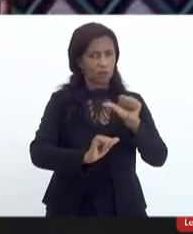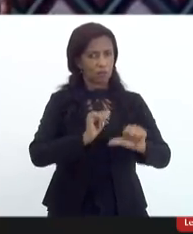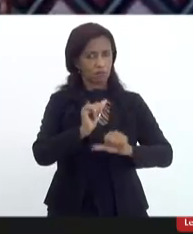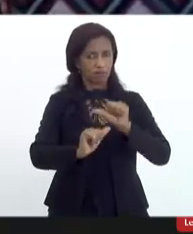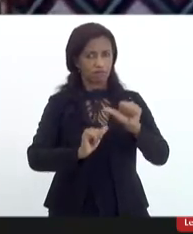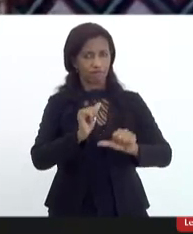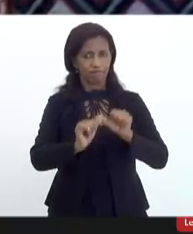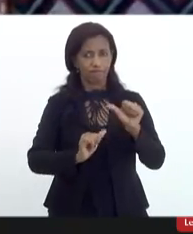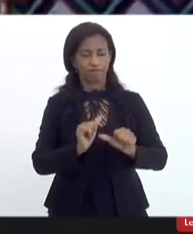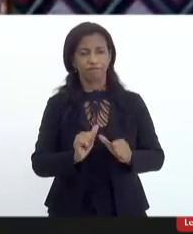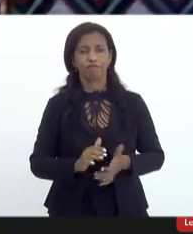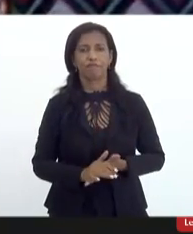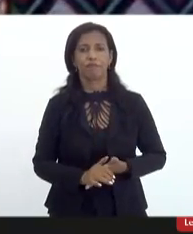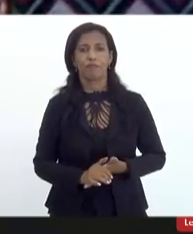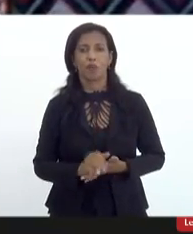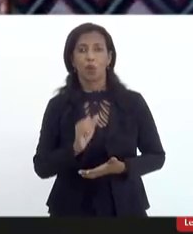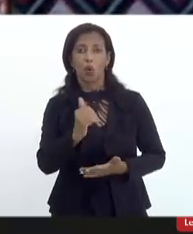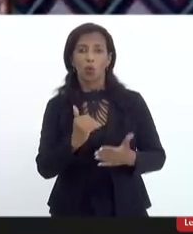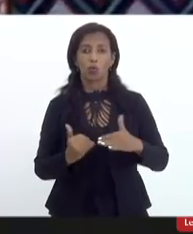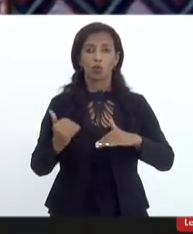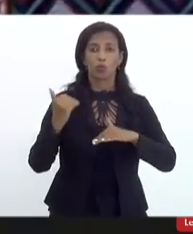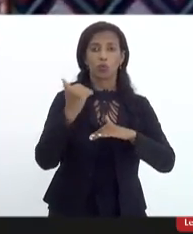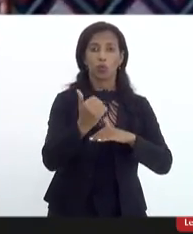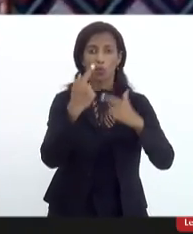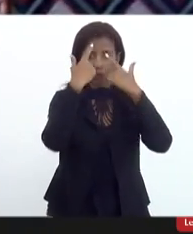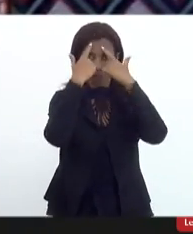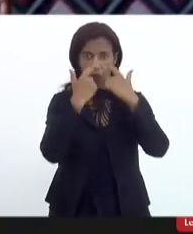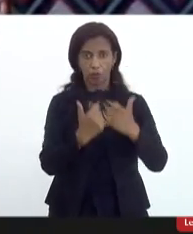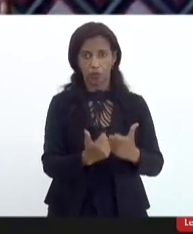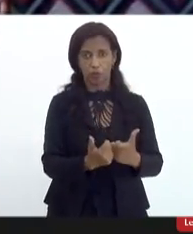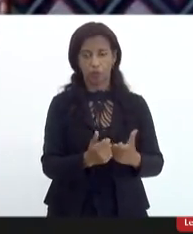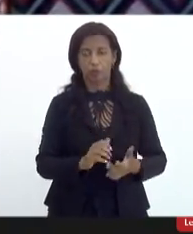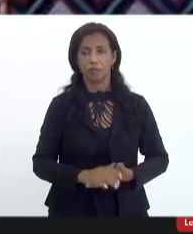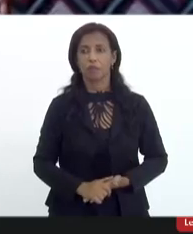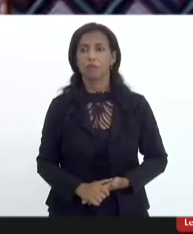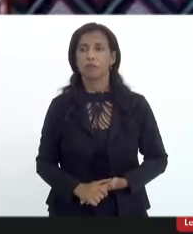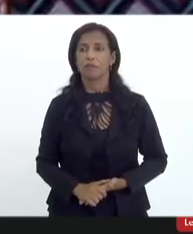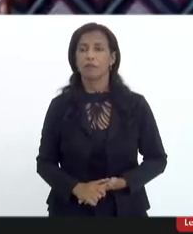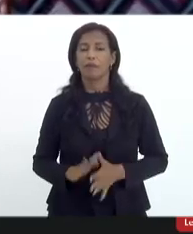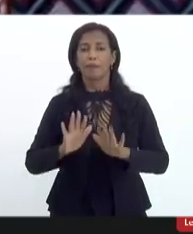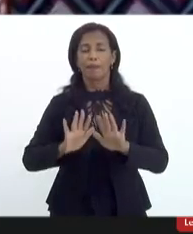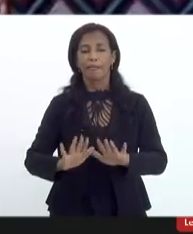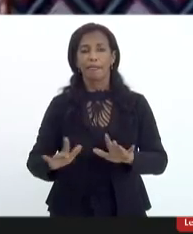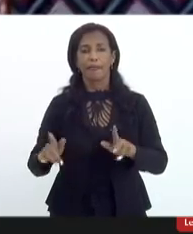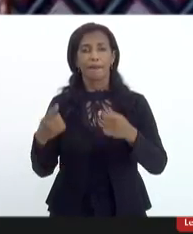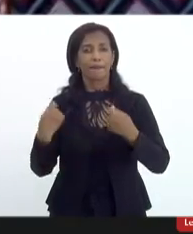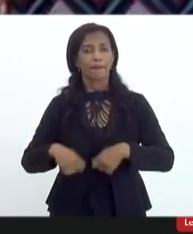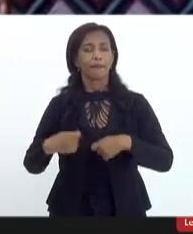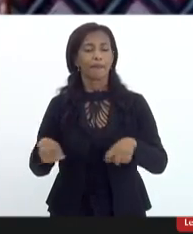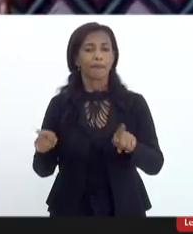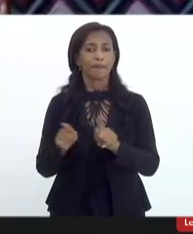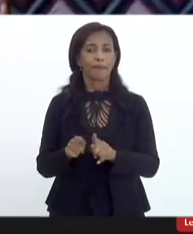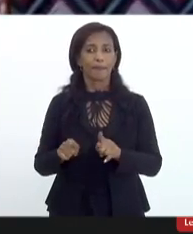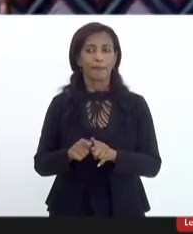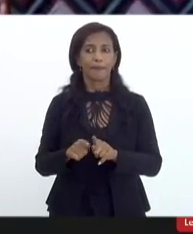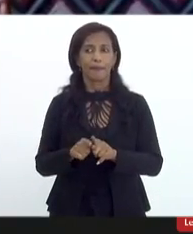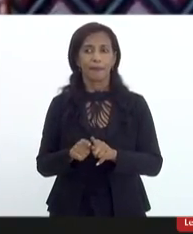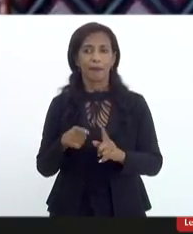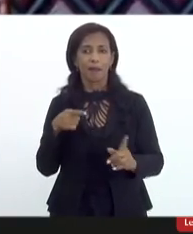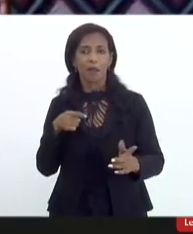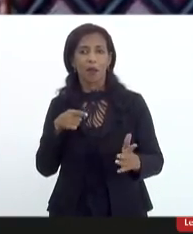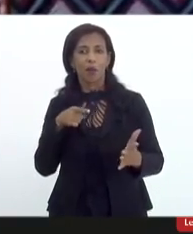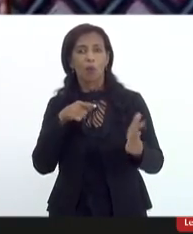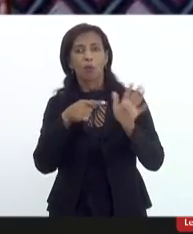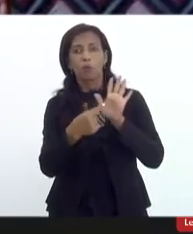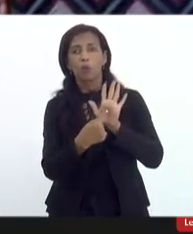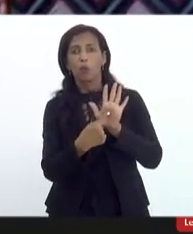violações, né, ou a sobreposição de violações, mas nós precisamos apontar